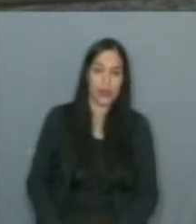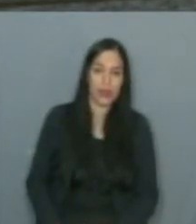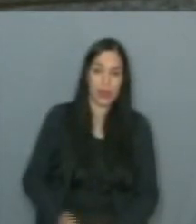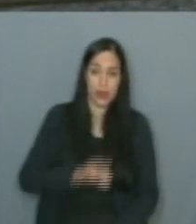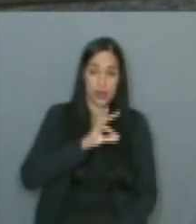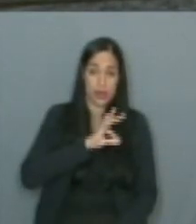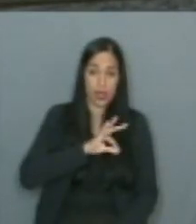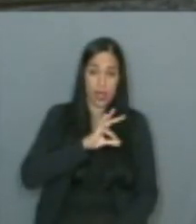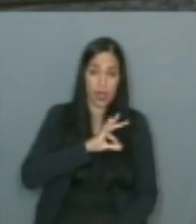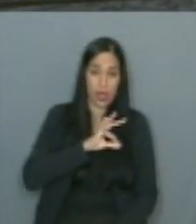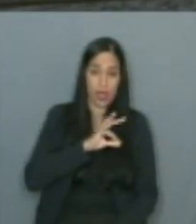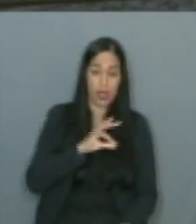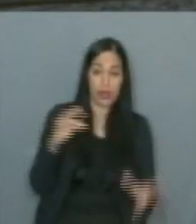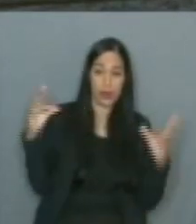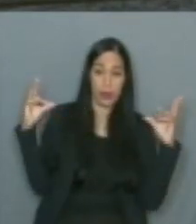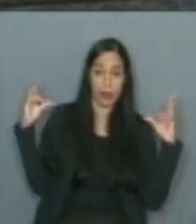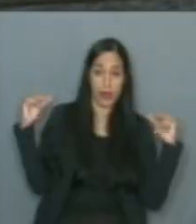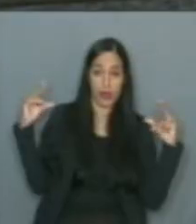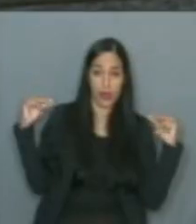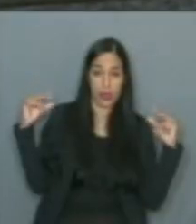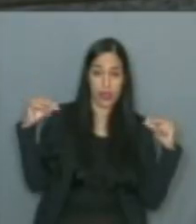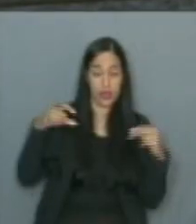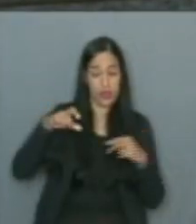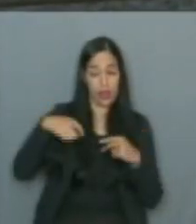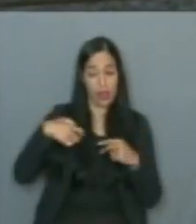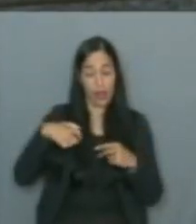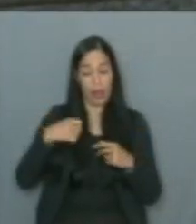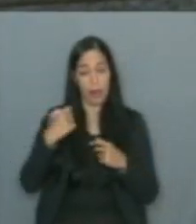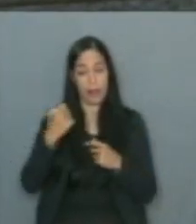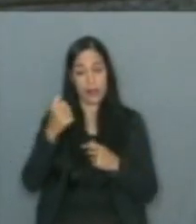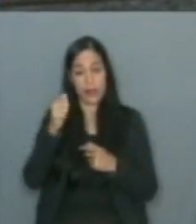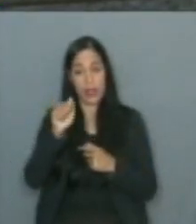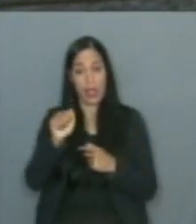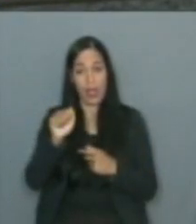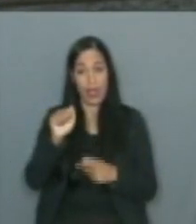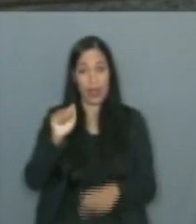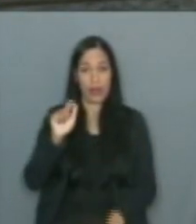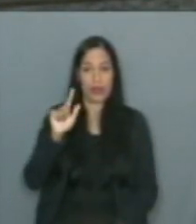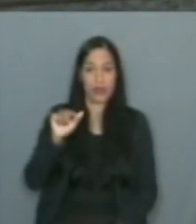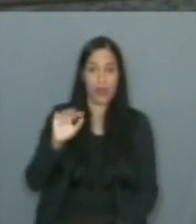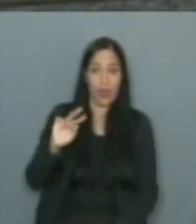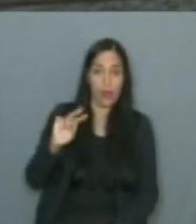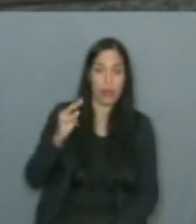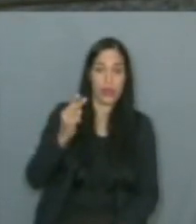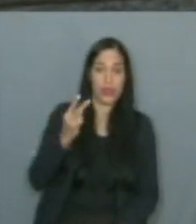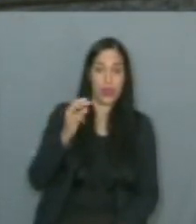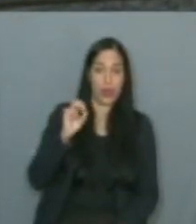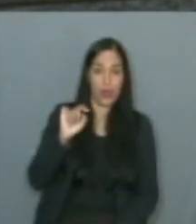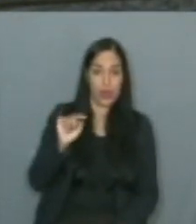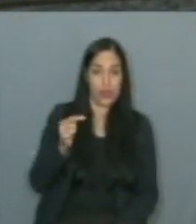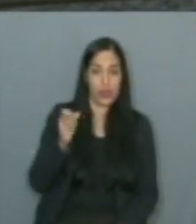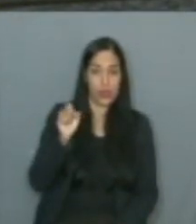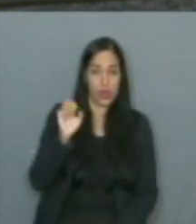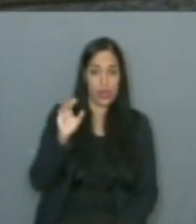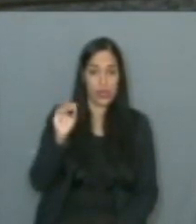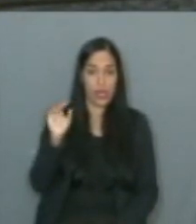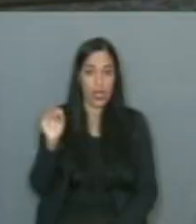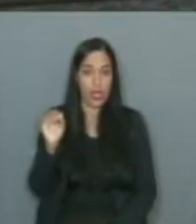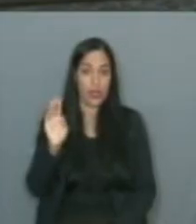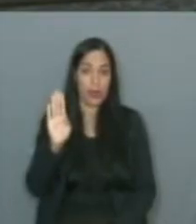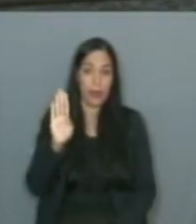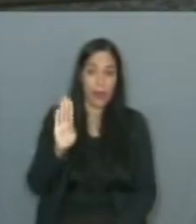de motorista, carteira A, chega a 2.800. Quando vai para a carteira